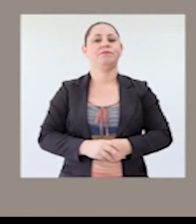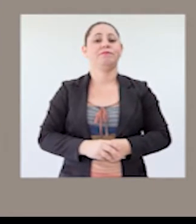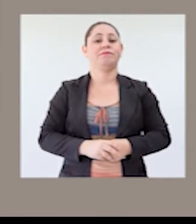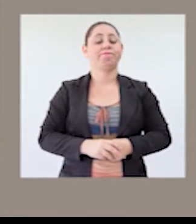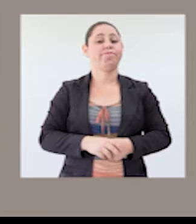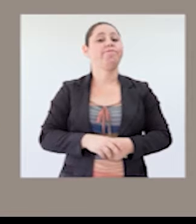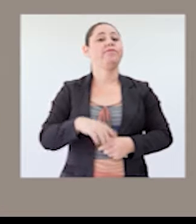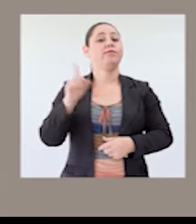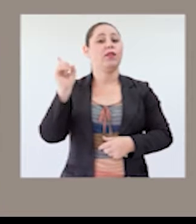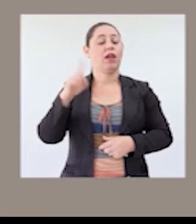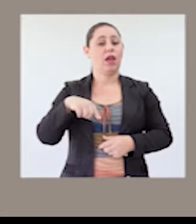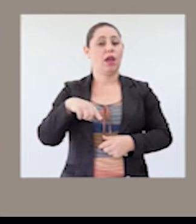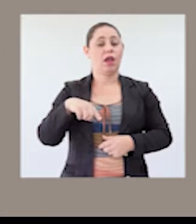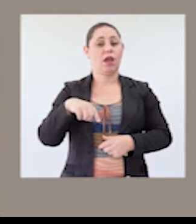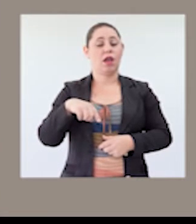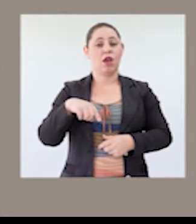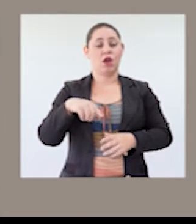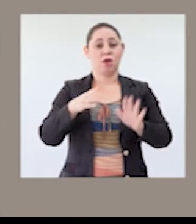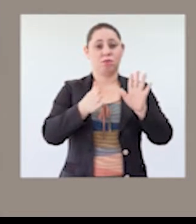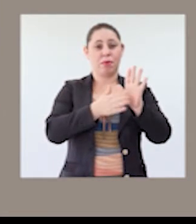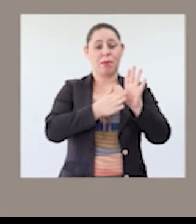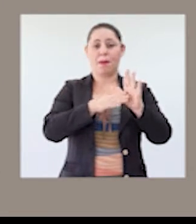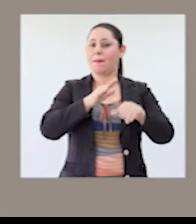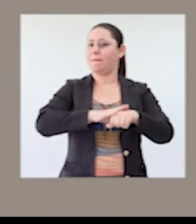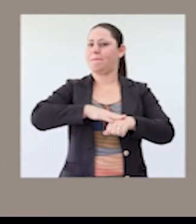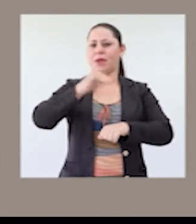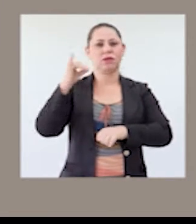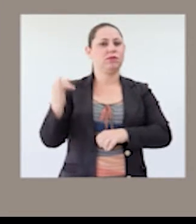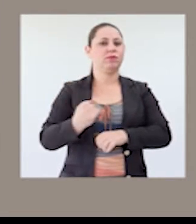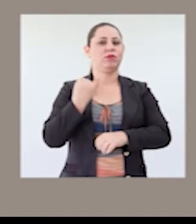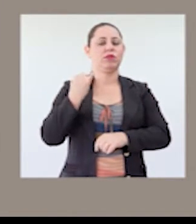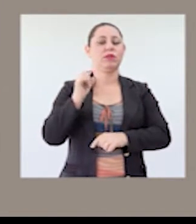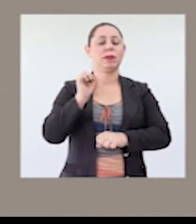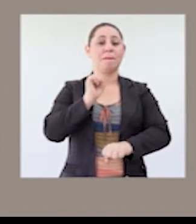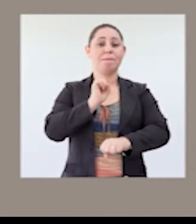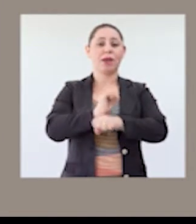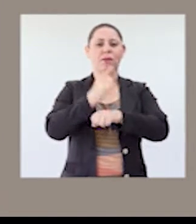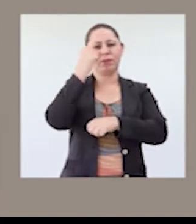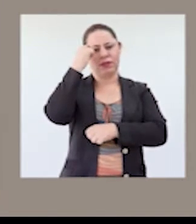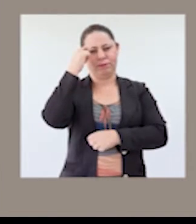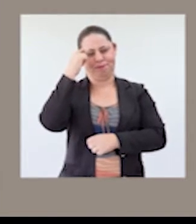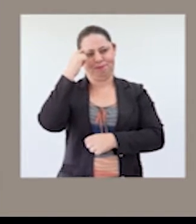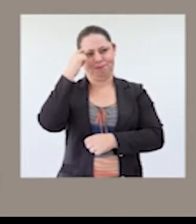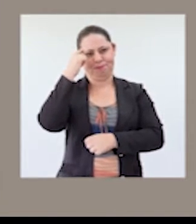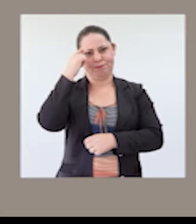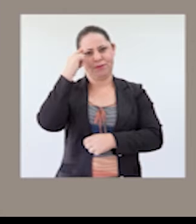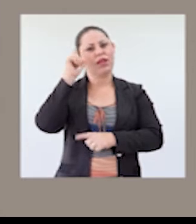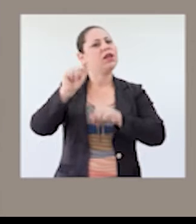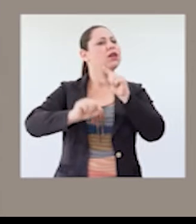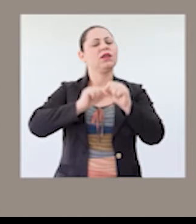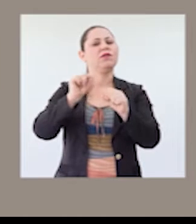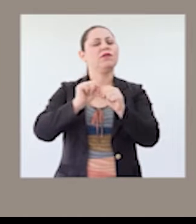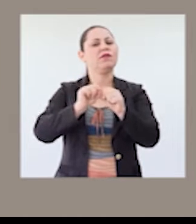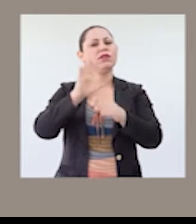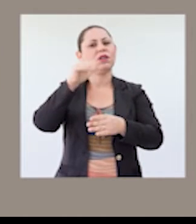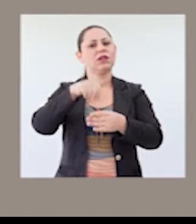Exatamente. Da função, uma das mais importantes, se nós pararmos para pensar, quem faz a eleição é o